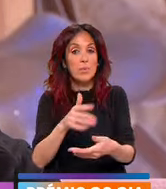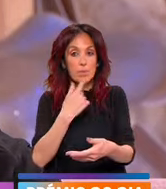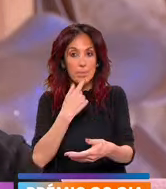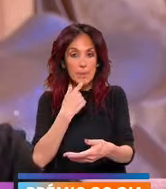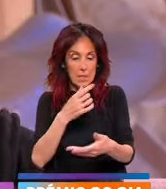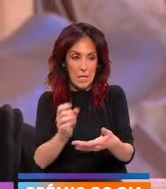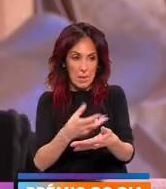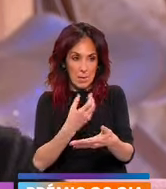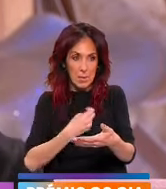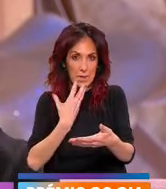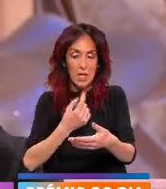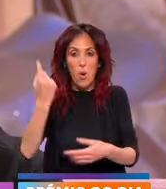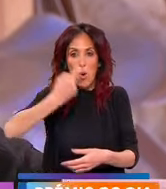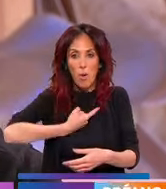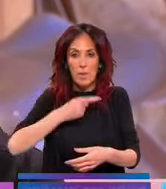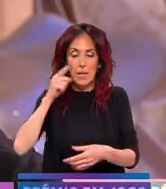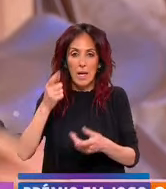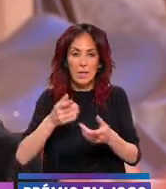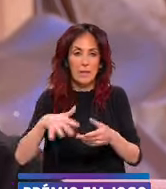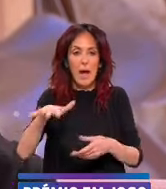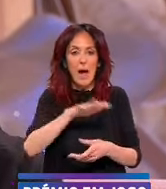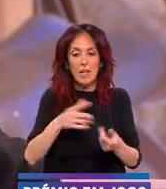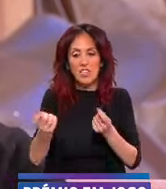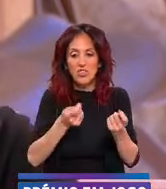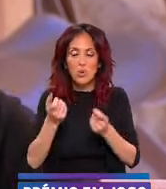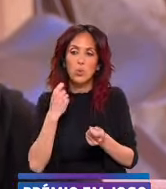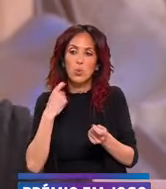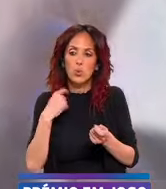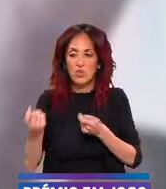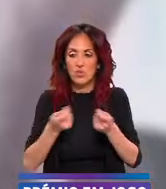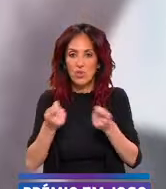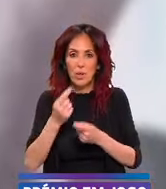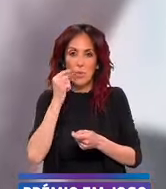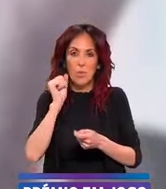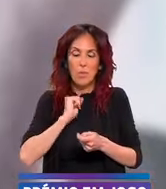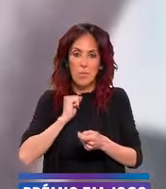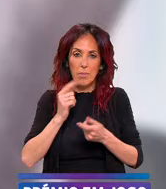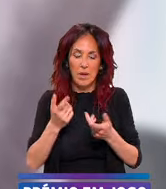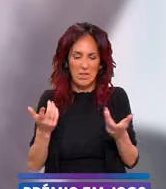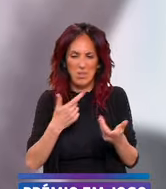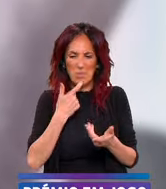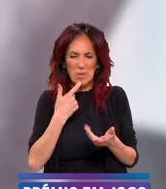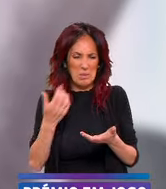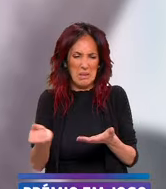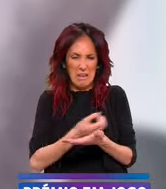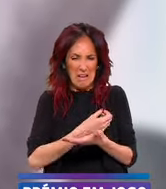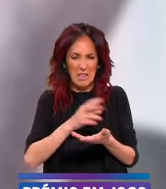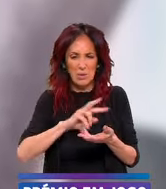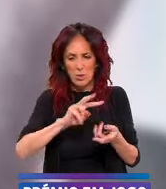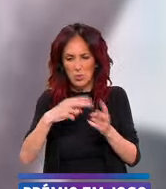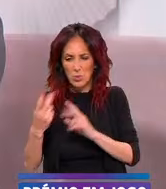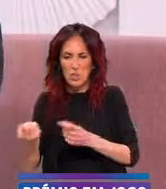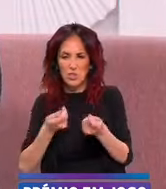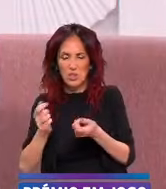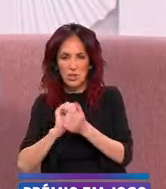que eu eu fui obrigado a ir para gestão quase não é pelo meu pai aquilo era chinês para mim e depois faço a transição para a gestão